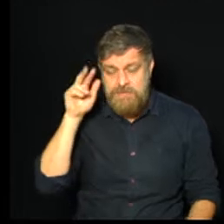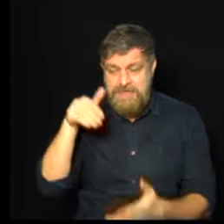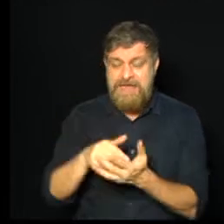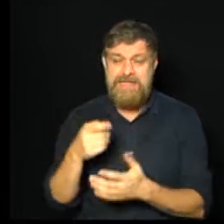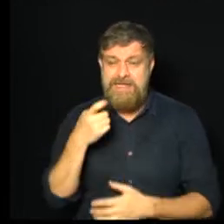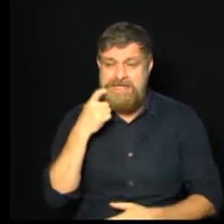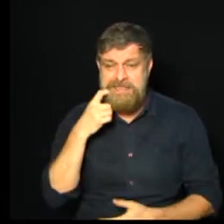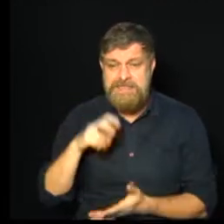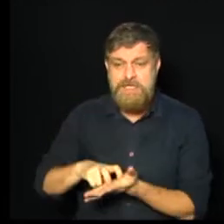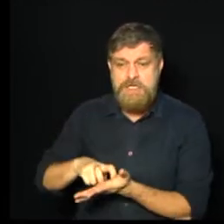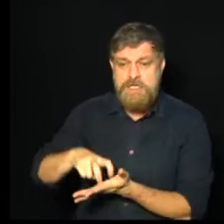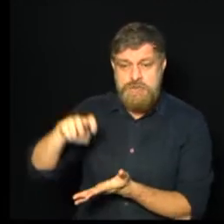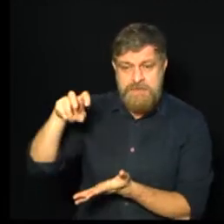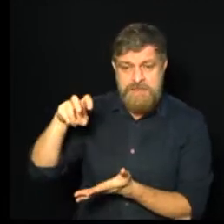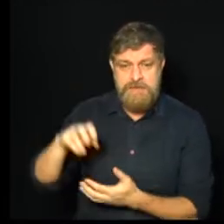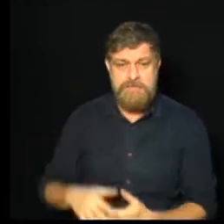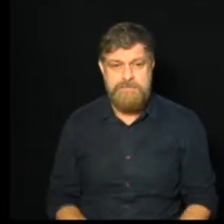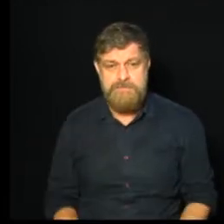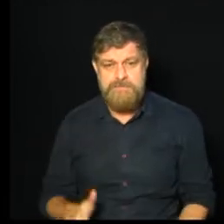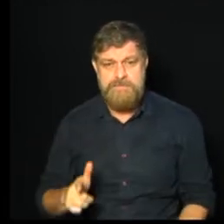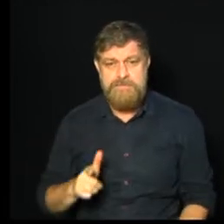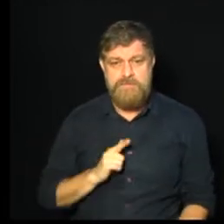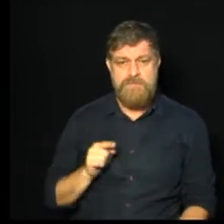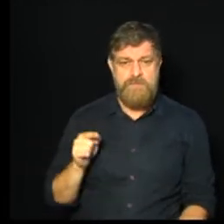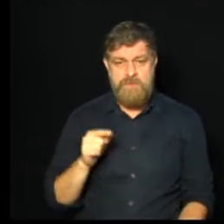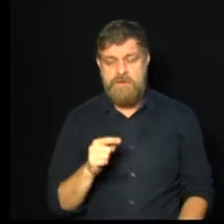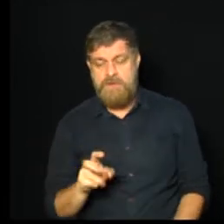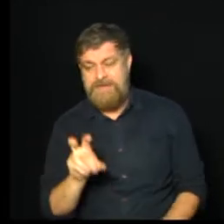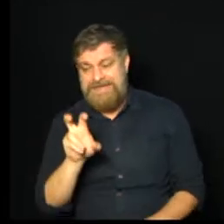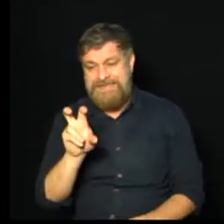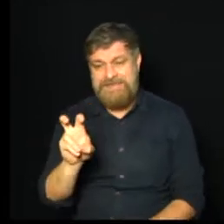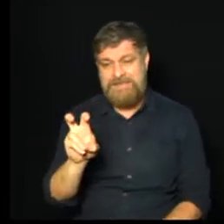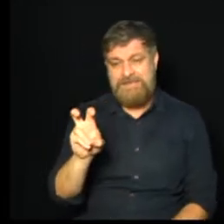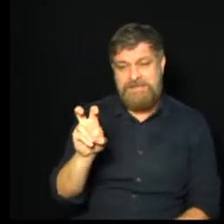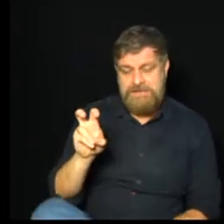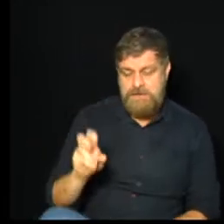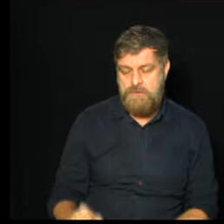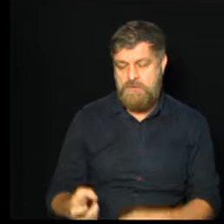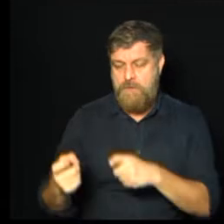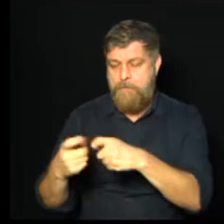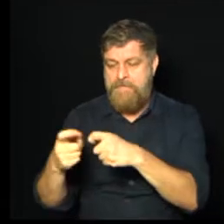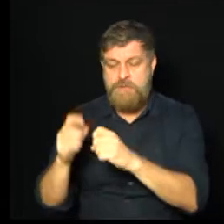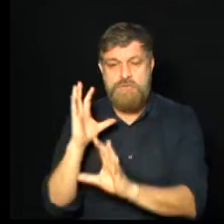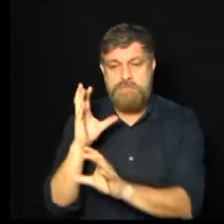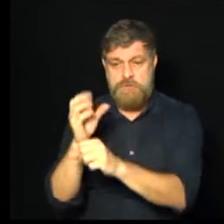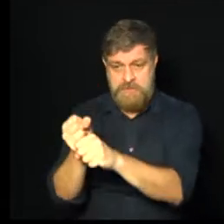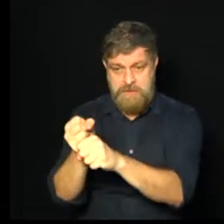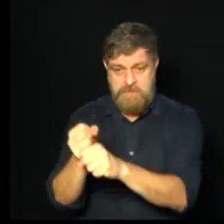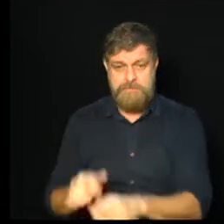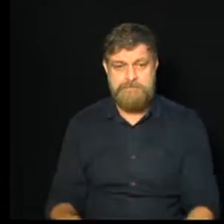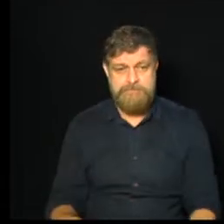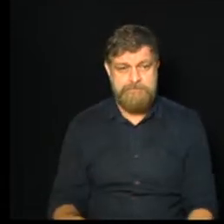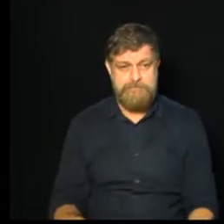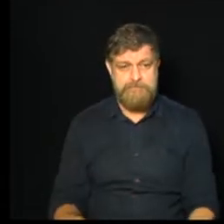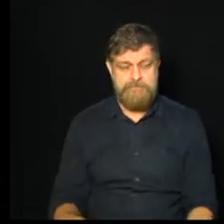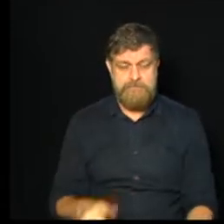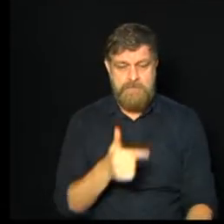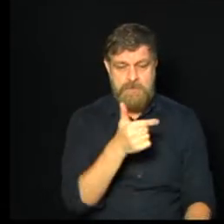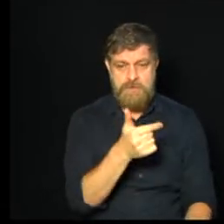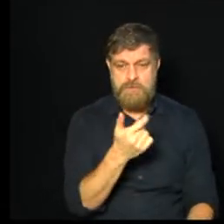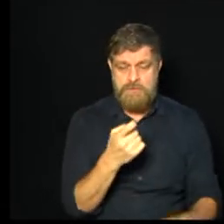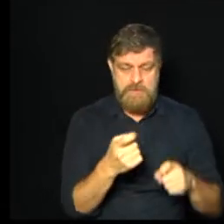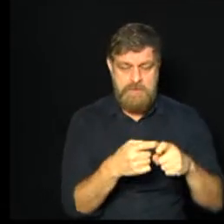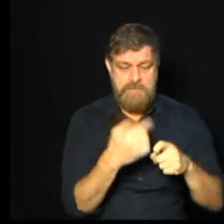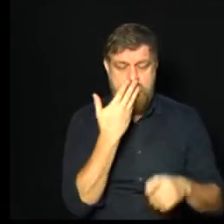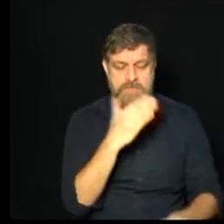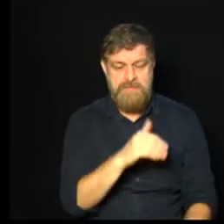que seria horizontal. Então, nós teremos 5 clínicos gerais. 2 pediatras de